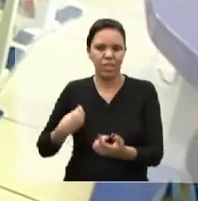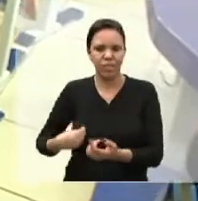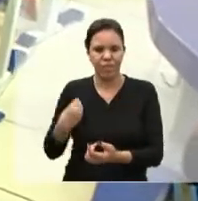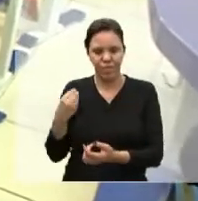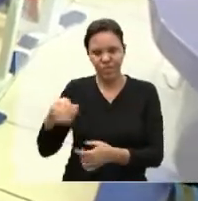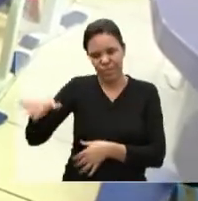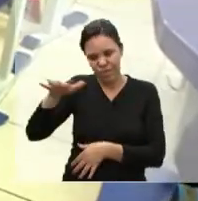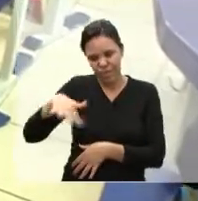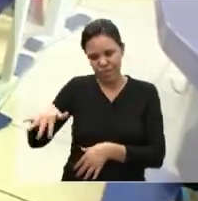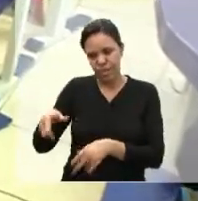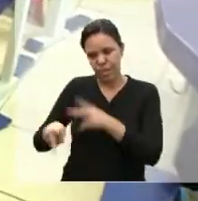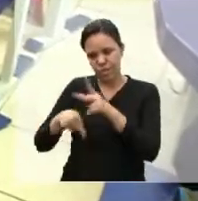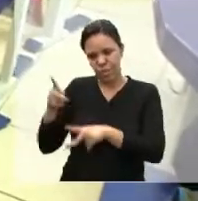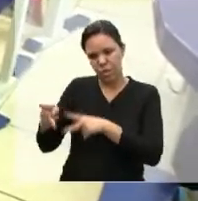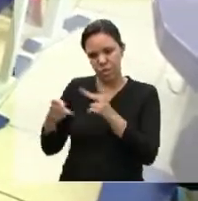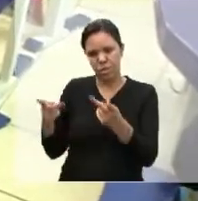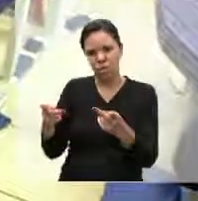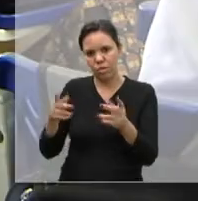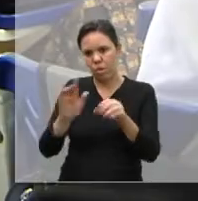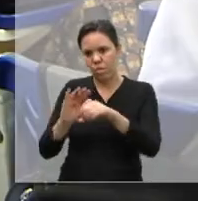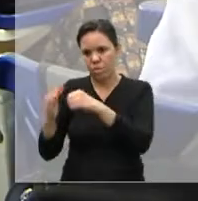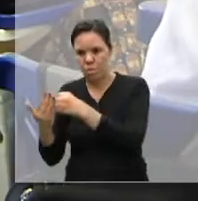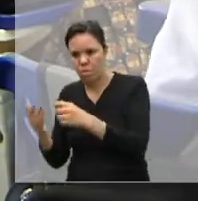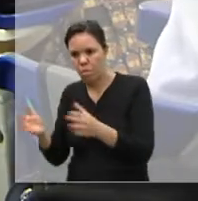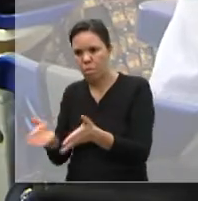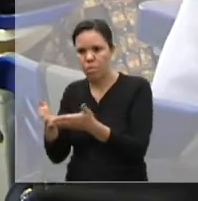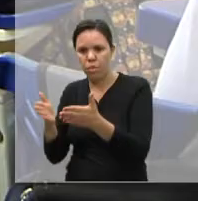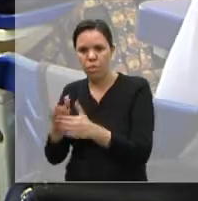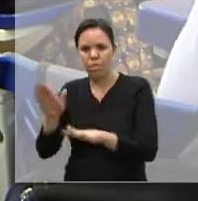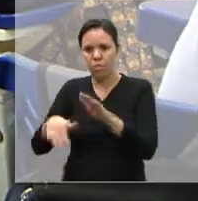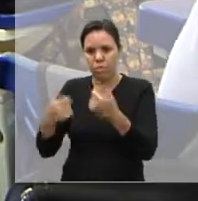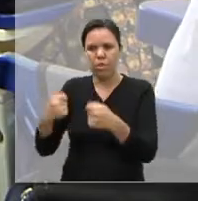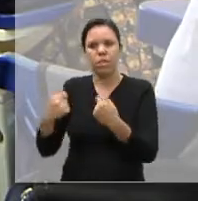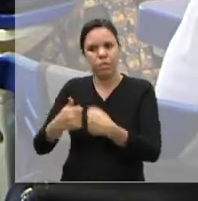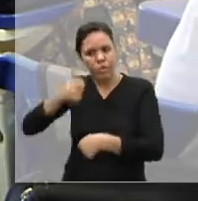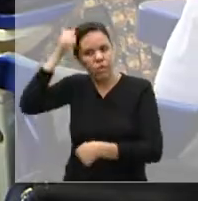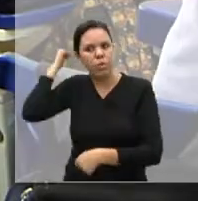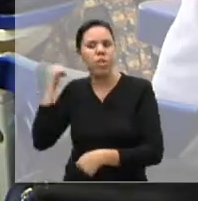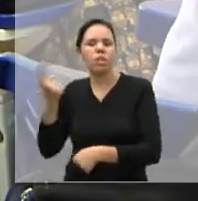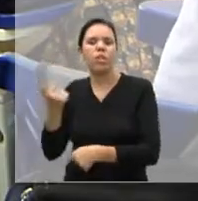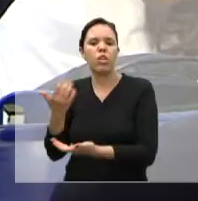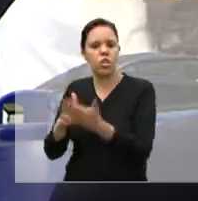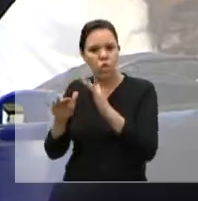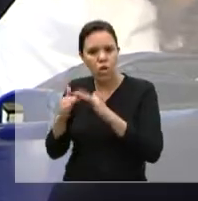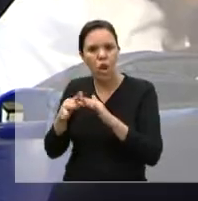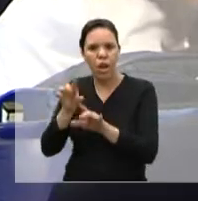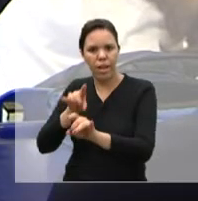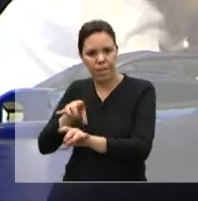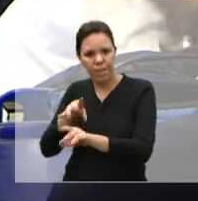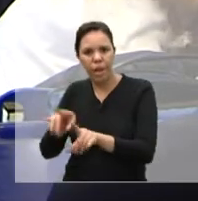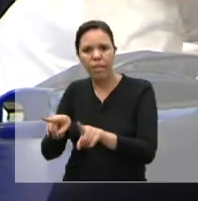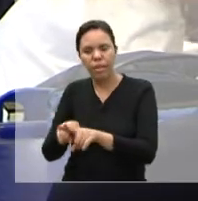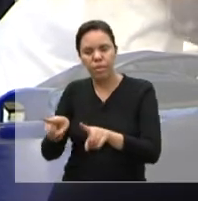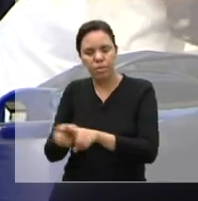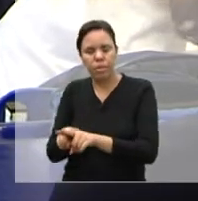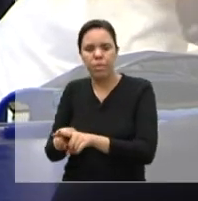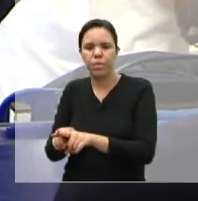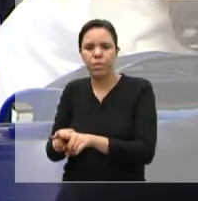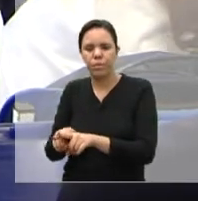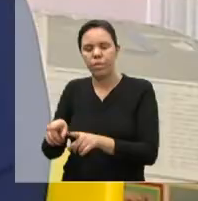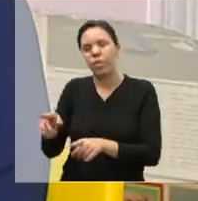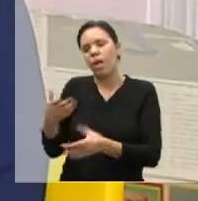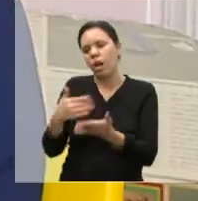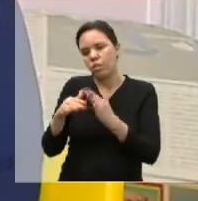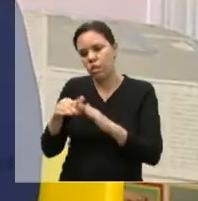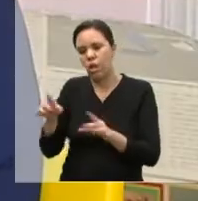sempre esteja estimulando a participar de cursos técnicos, de vestibulinhos para as escolas técnicas, já que a escola municipal termina no 9º ano,